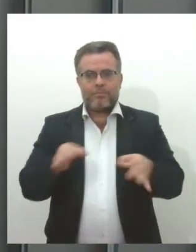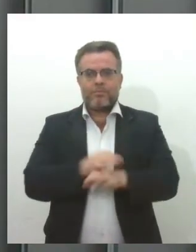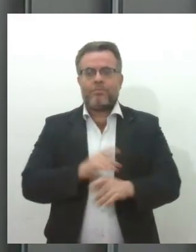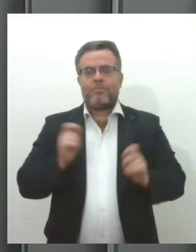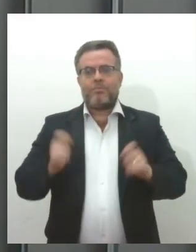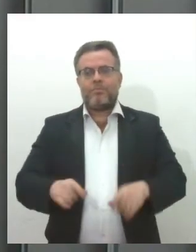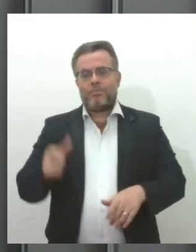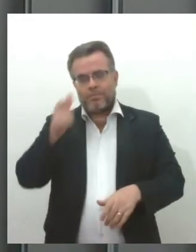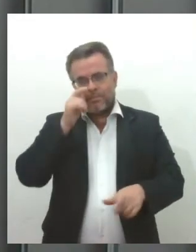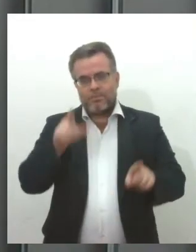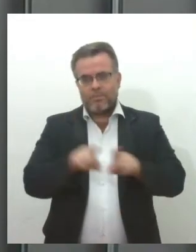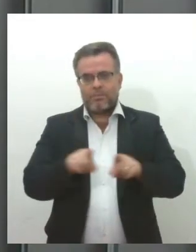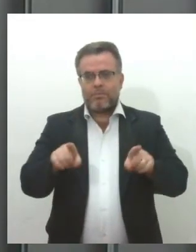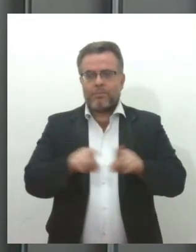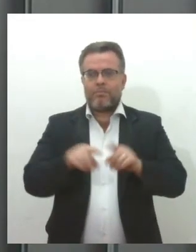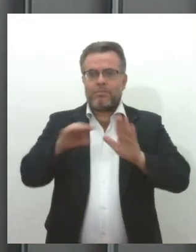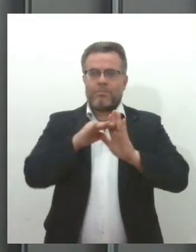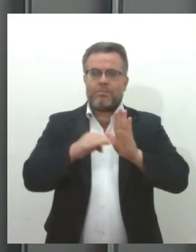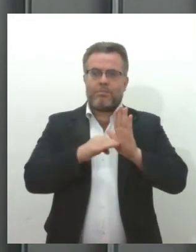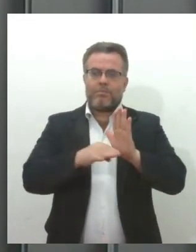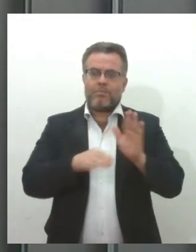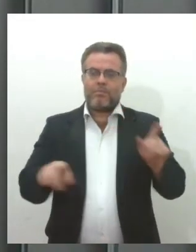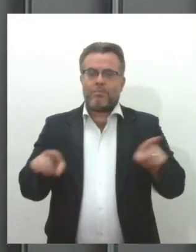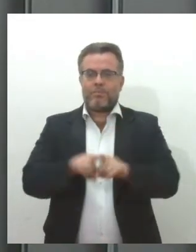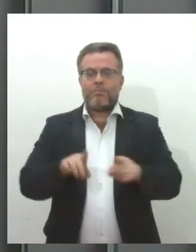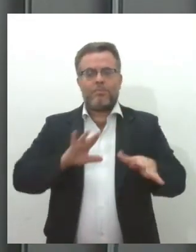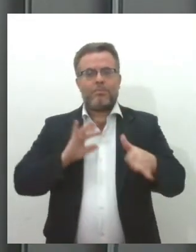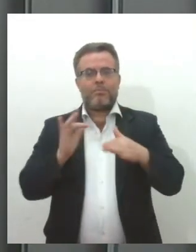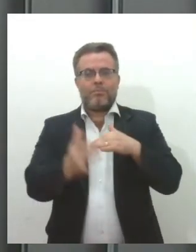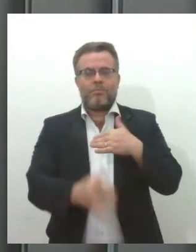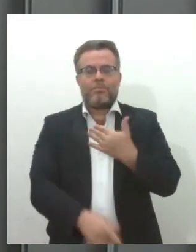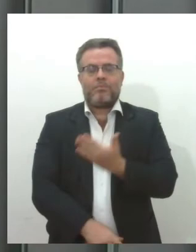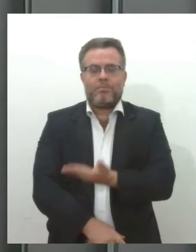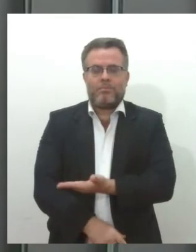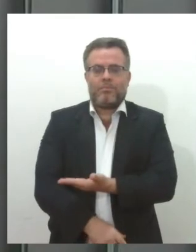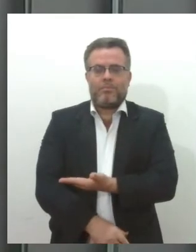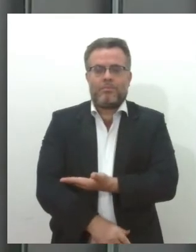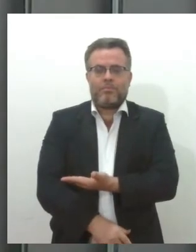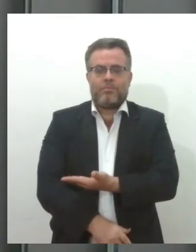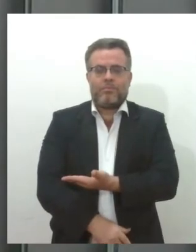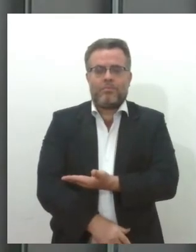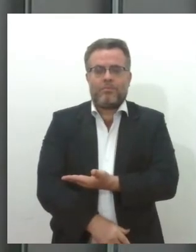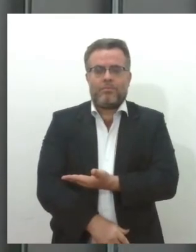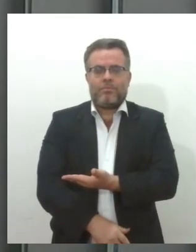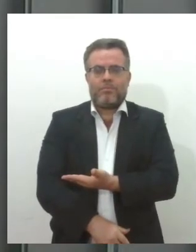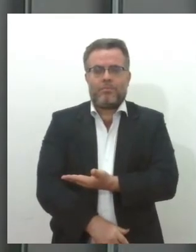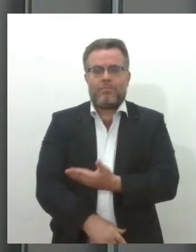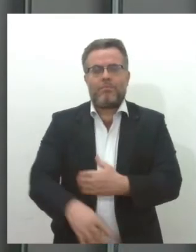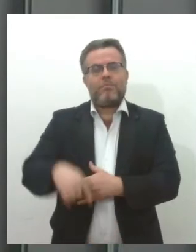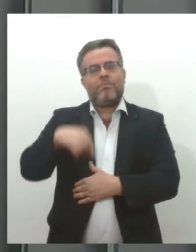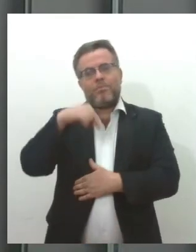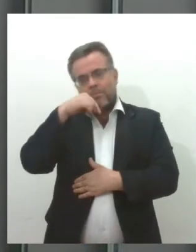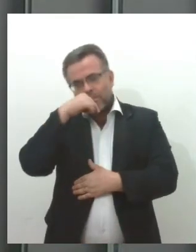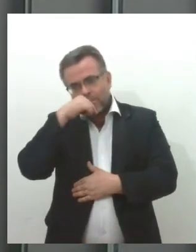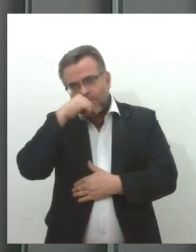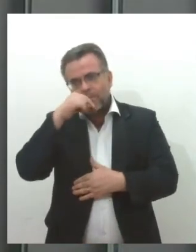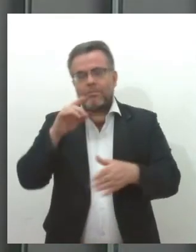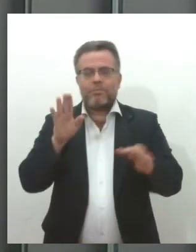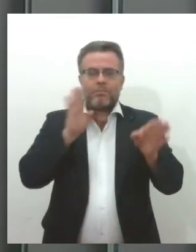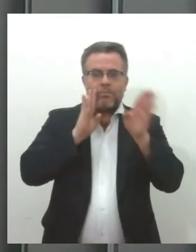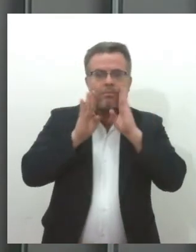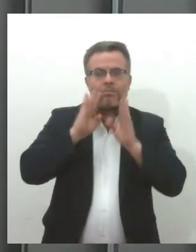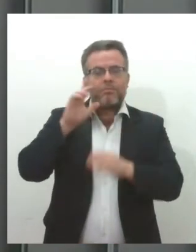acompanhar também elasa programação através das redes sociais no Facebook no Instagram rouba TV alese 5.2 no